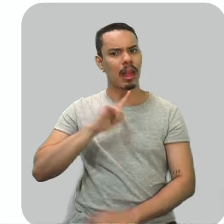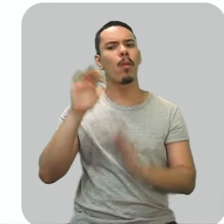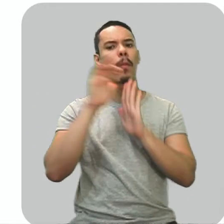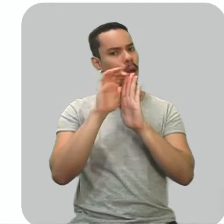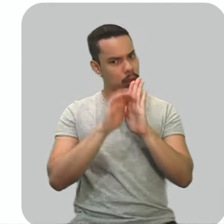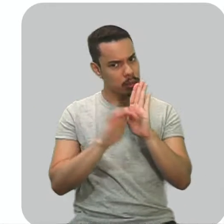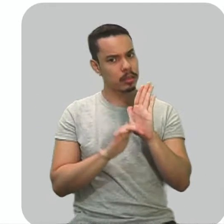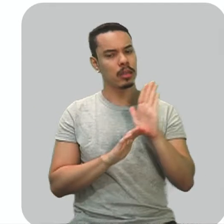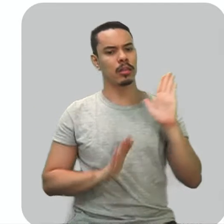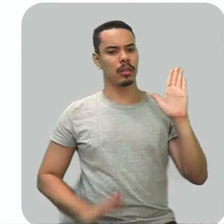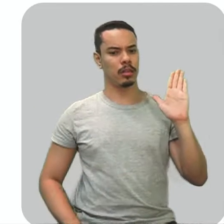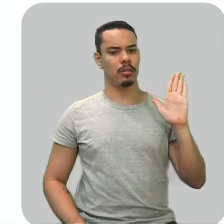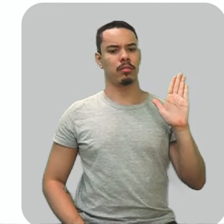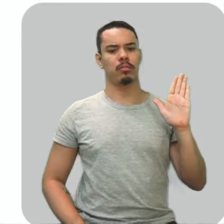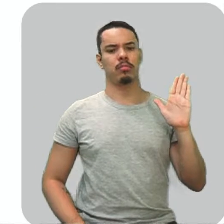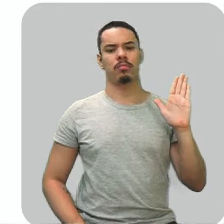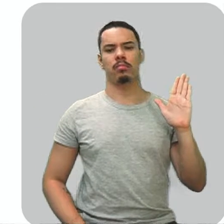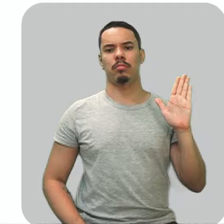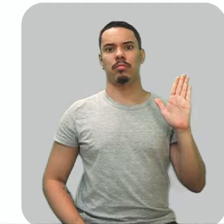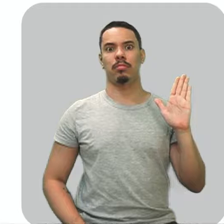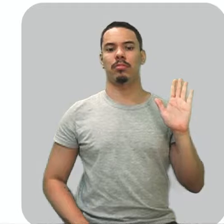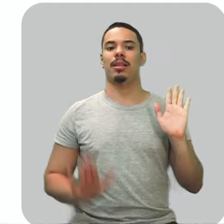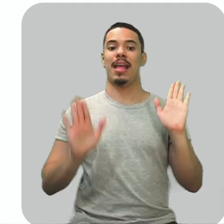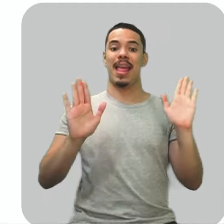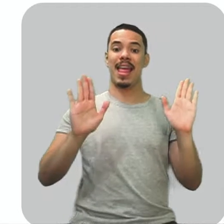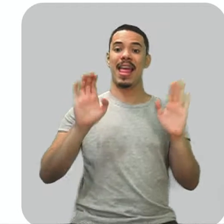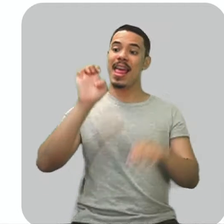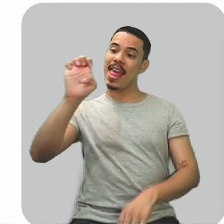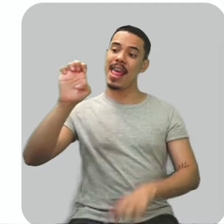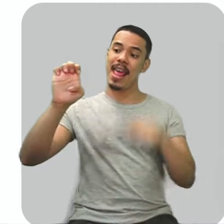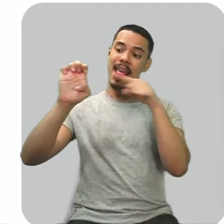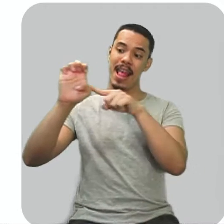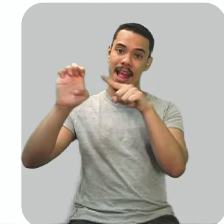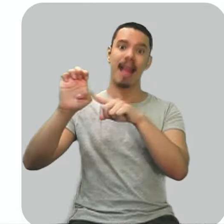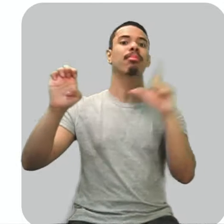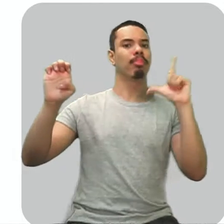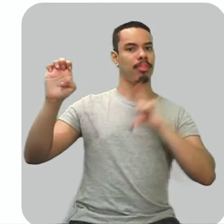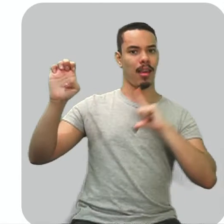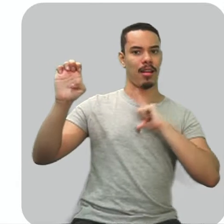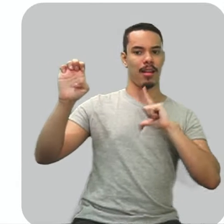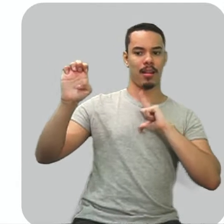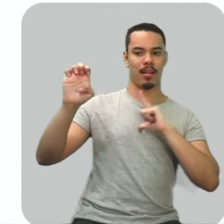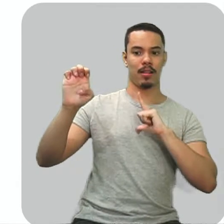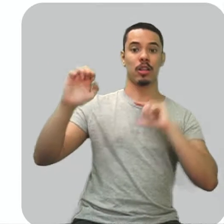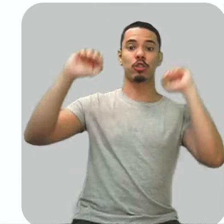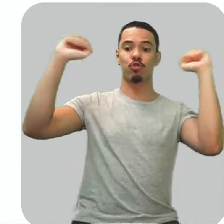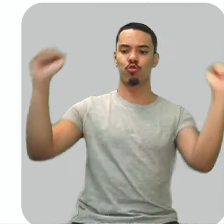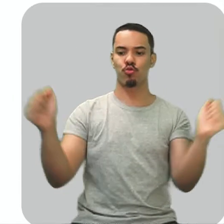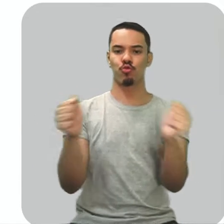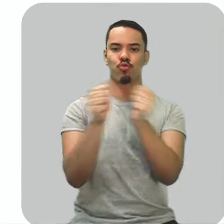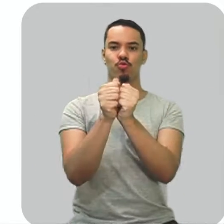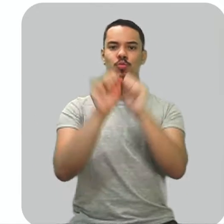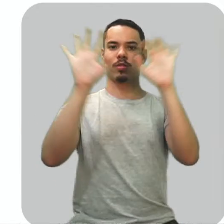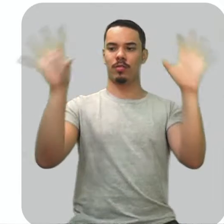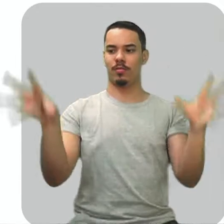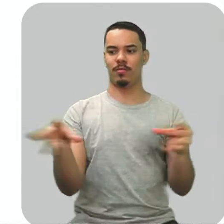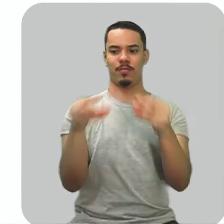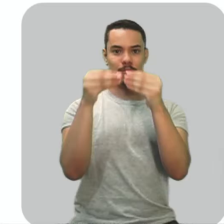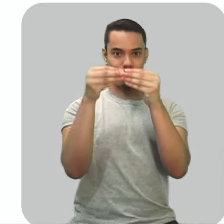uma receita olha só tem e a ideia ó de junção